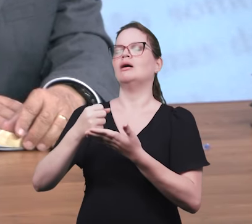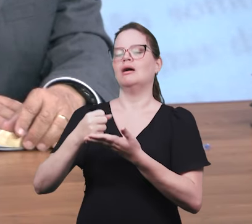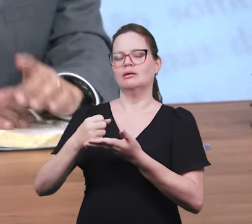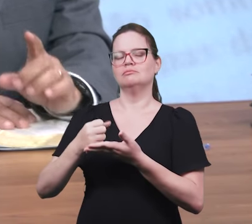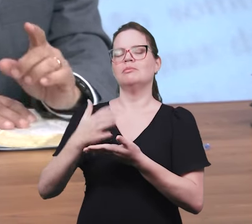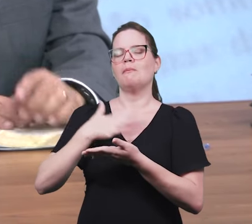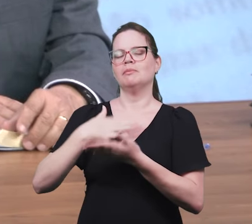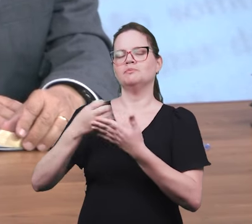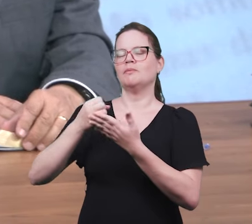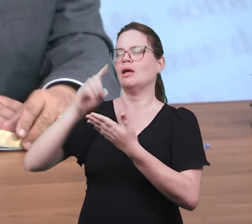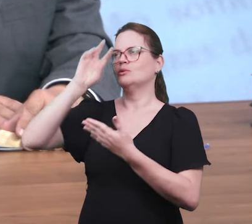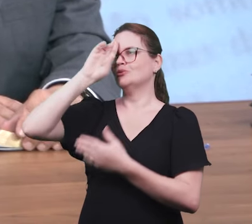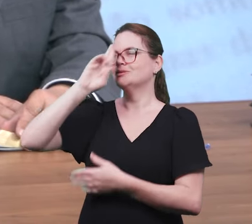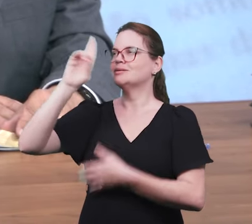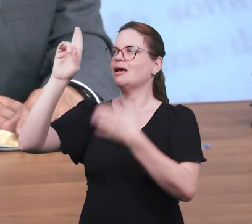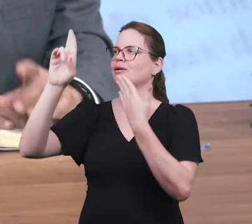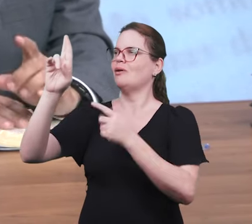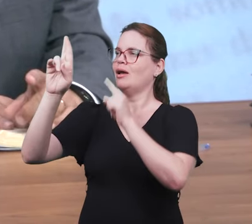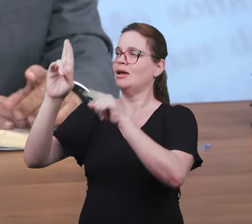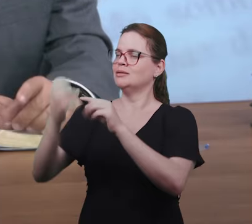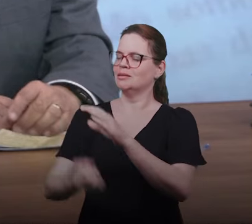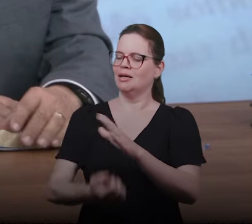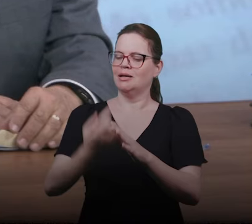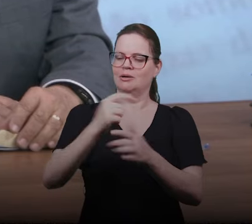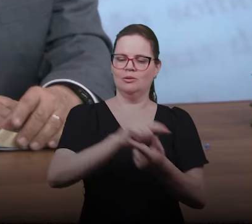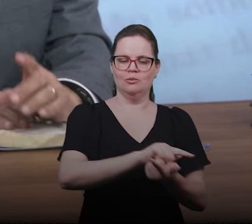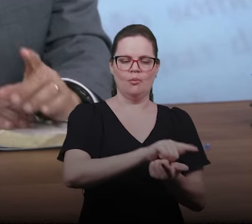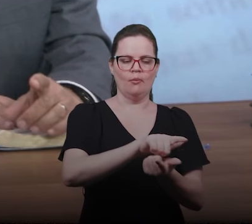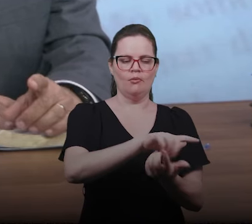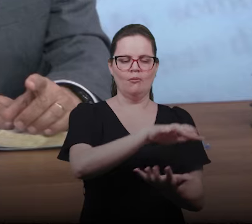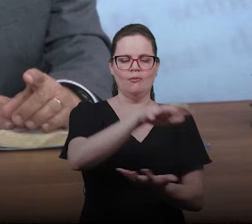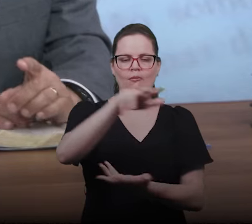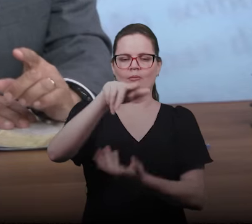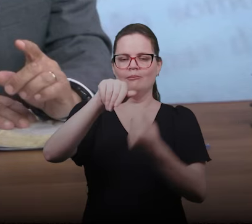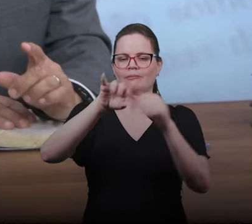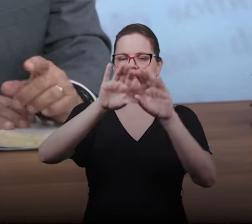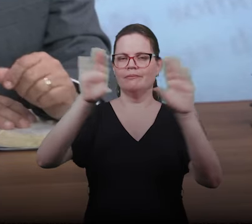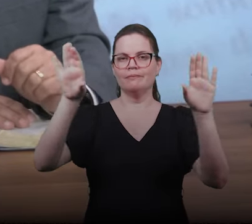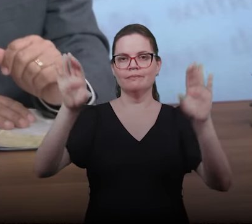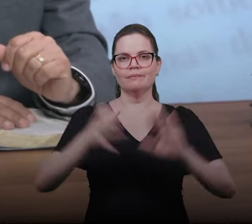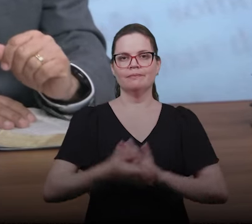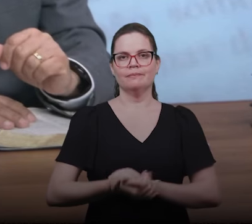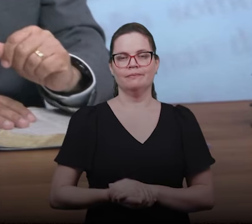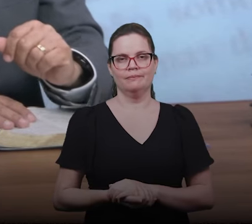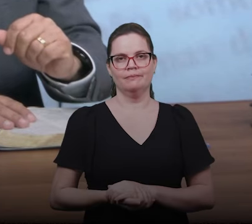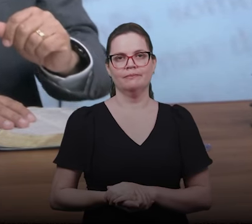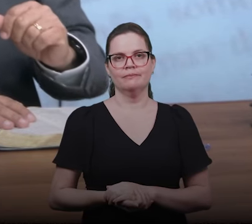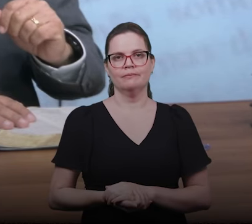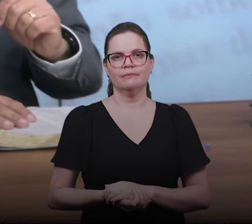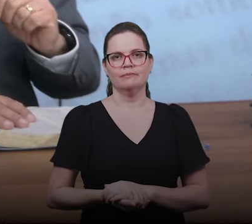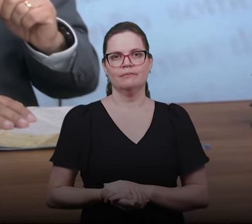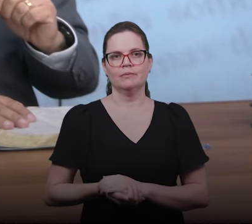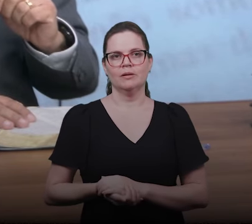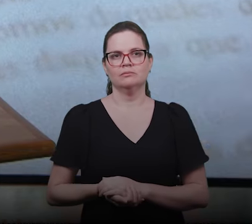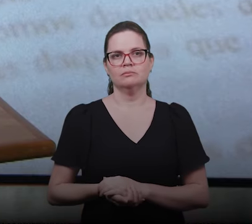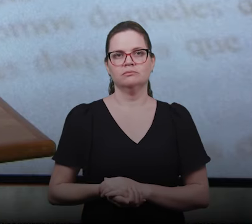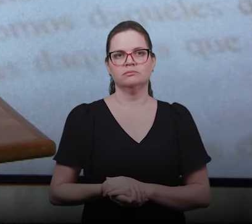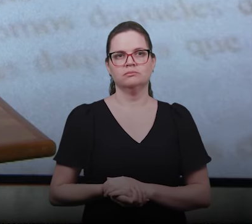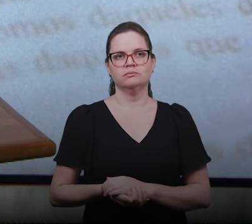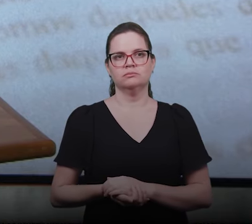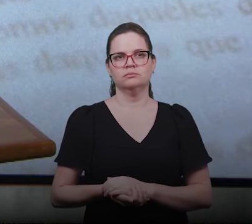socorro vem do Senhor, que fez o céu e a terra.